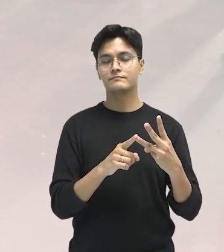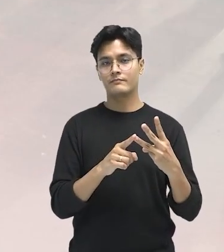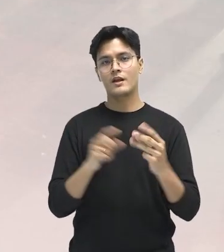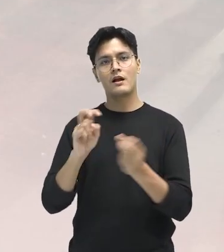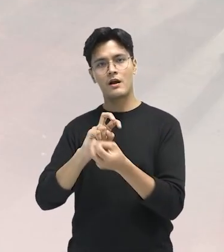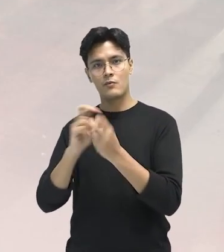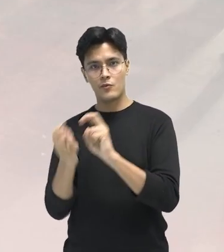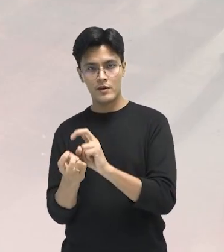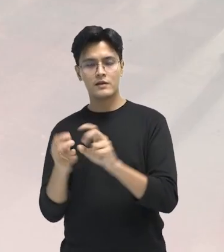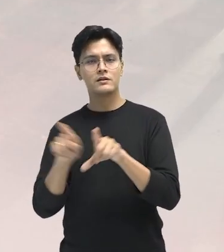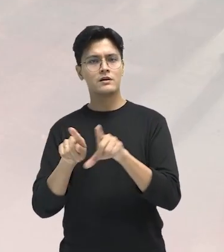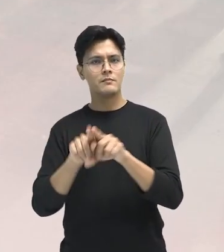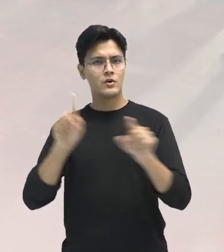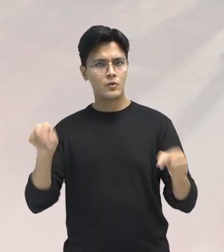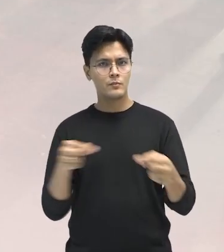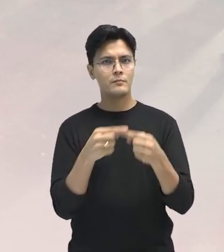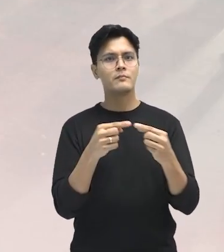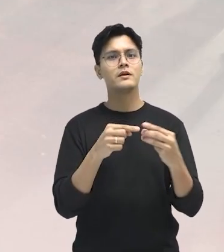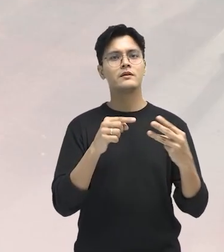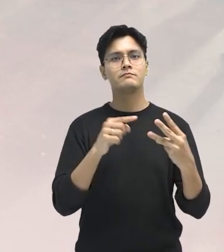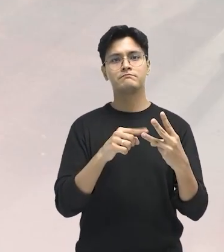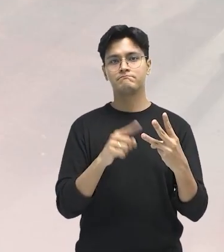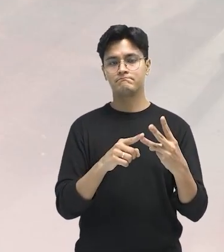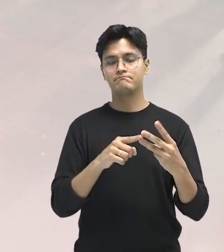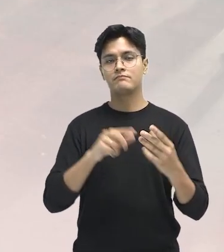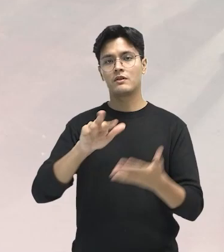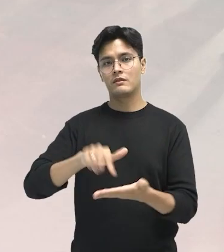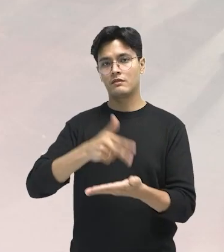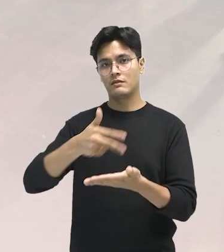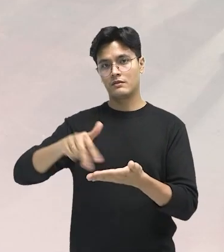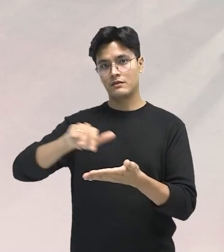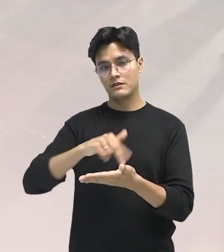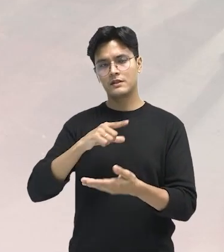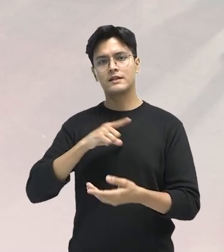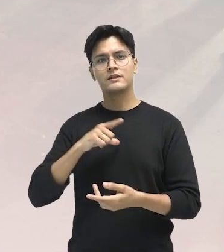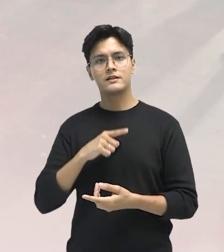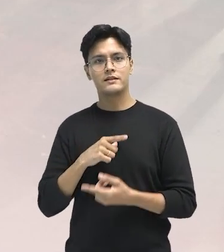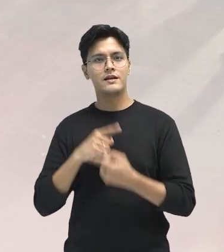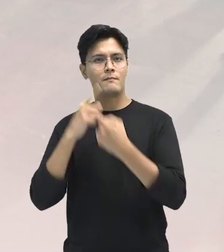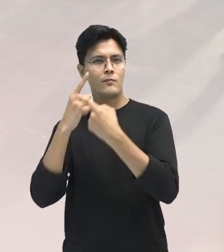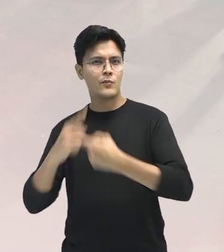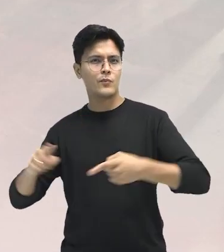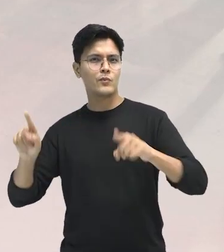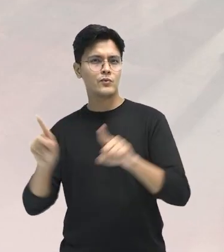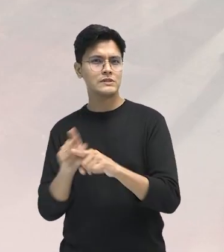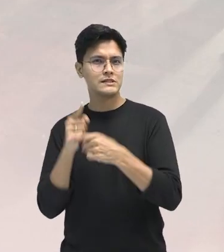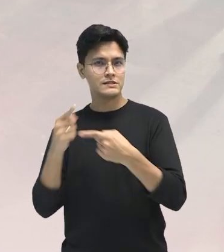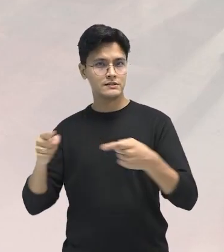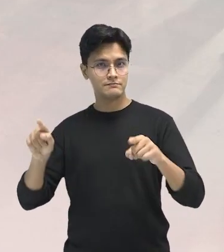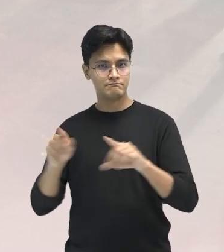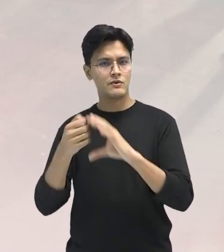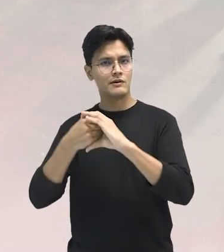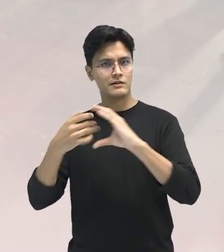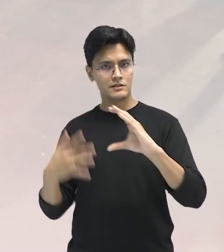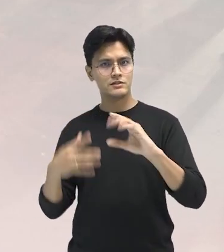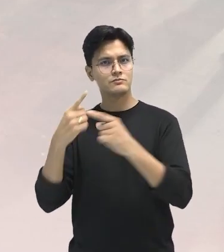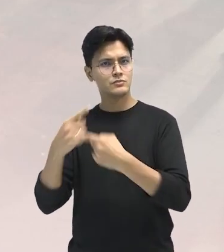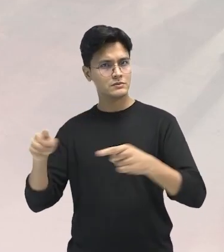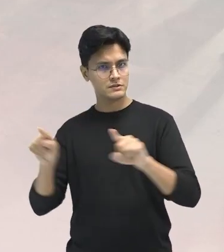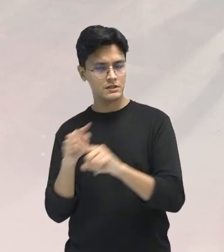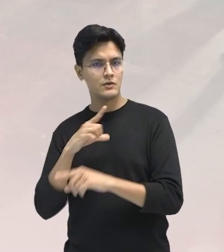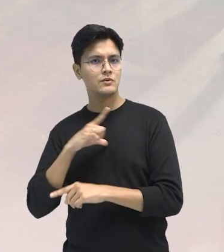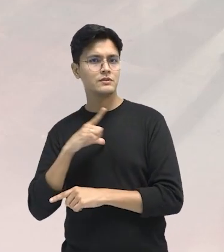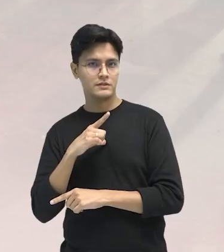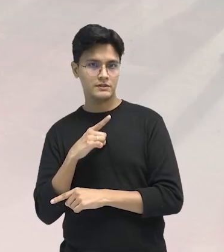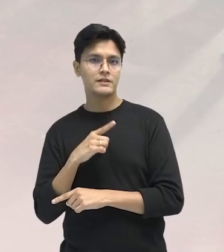dança. Primeiro que ali, durante o combate, nós temos aí a questão da musicalidade. E é isso que nós iremos relembrar